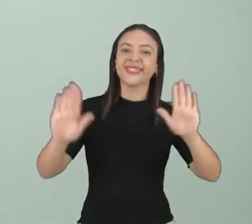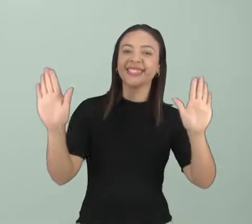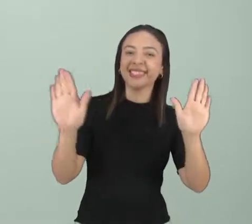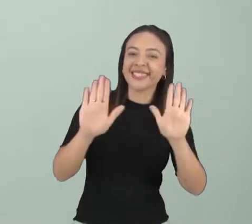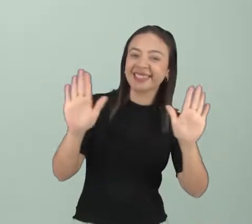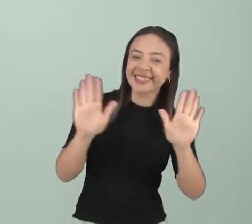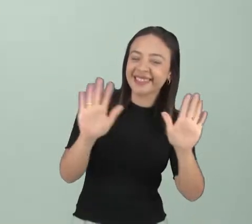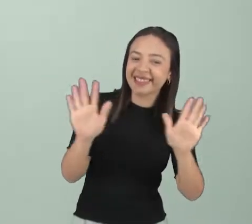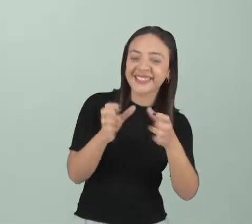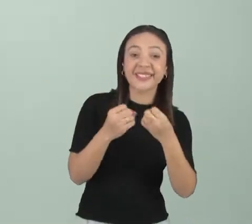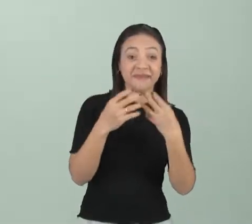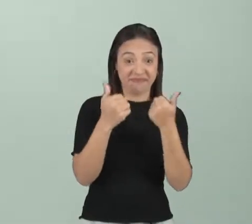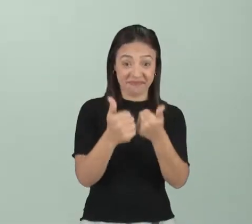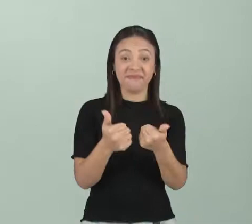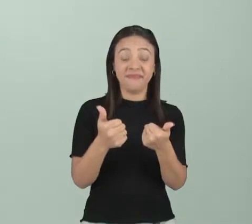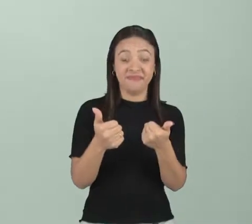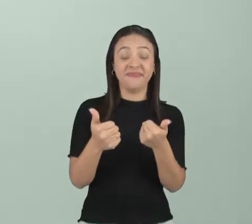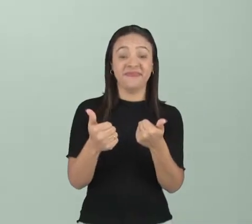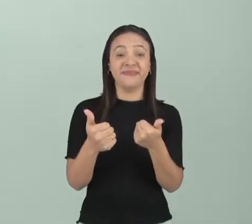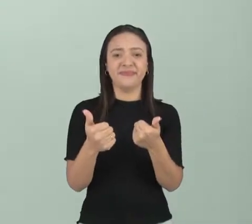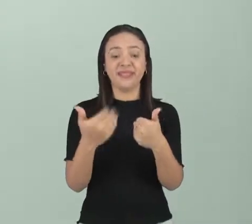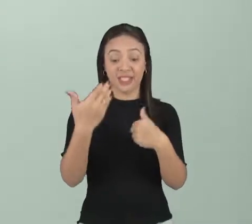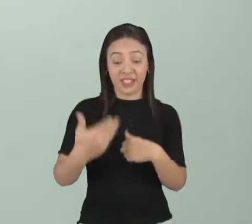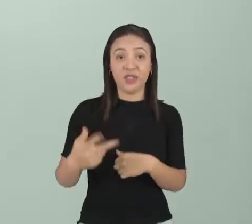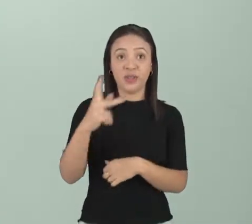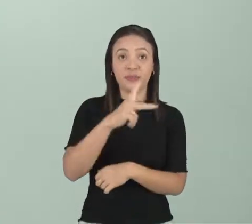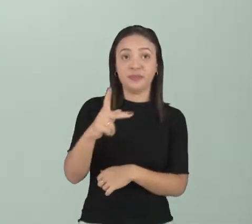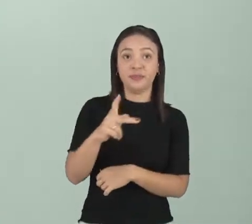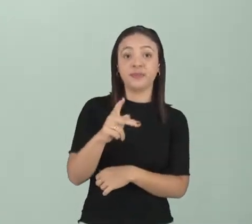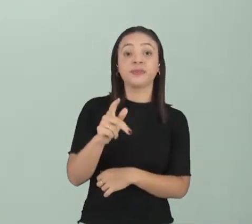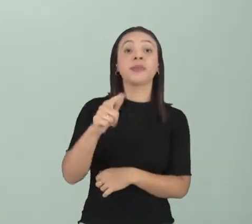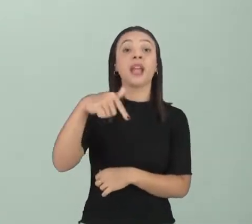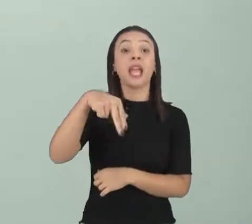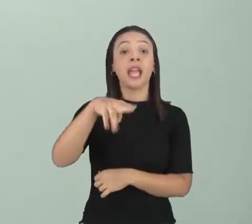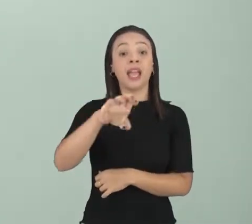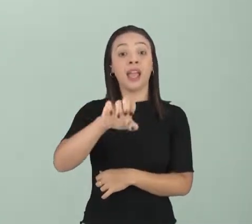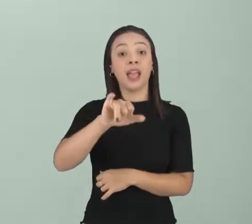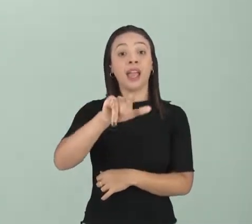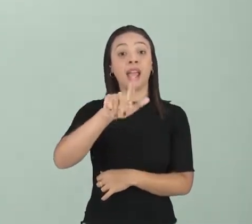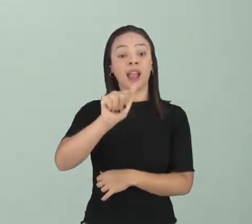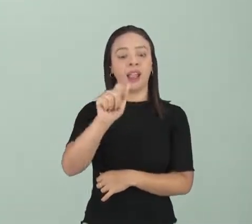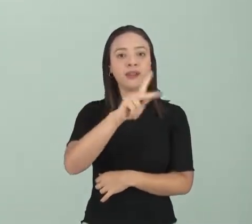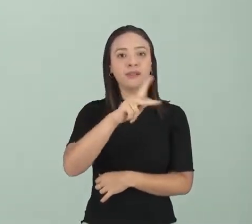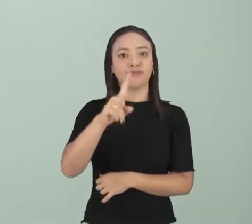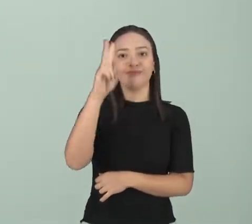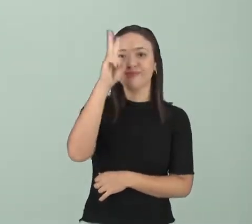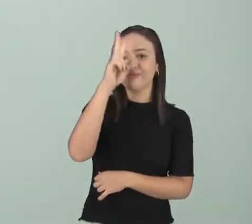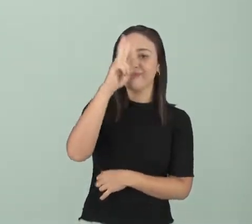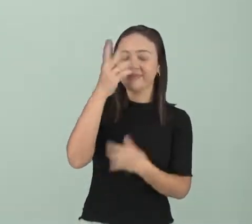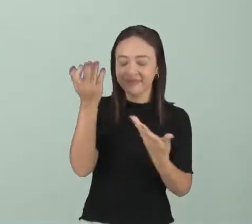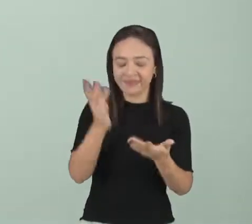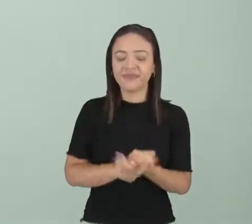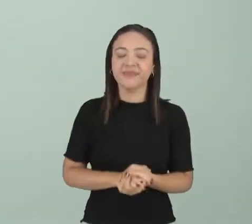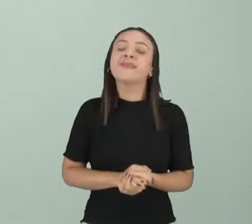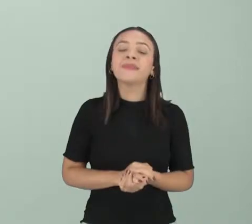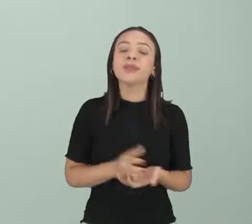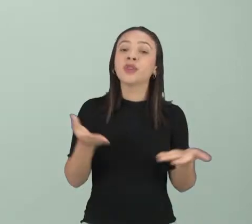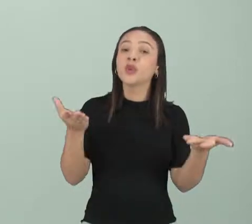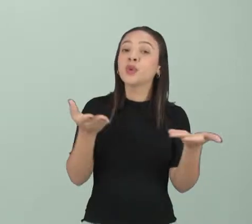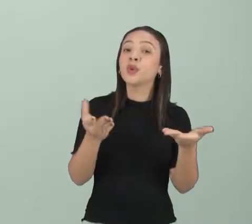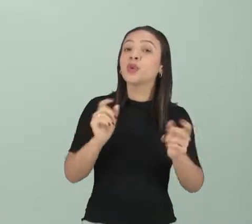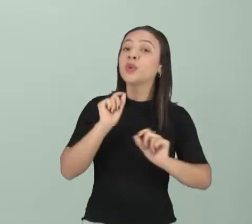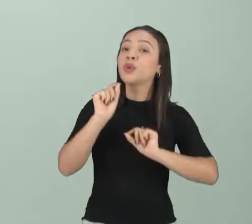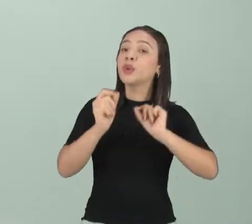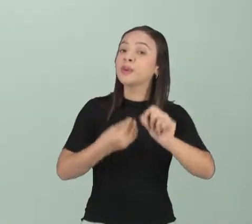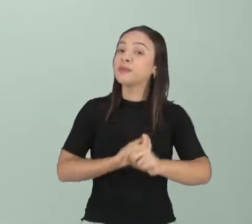o Olá pessoal tudo bem com vocês Sou professora Keila Batista professora de história e hoje